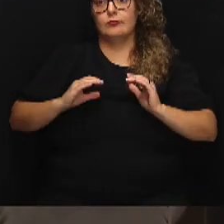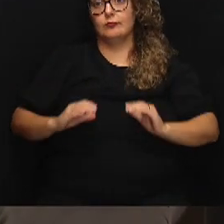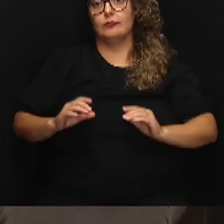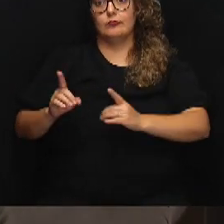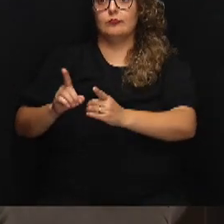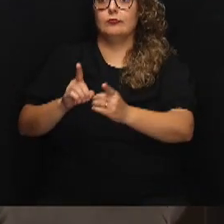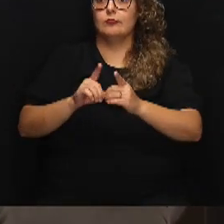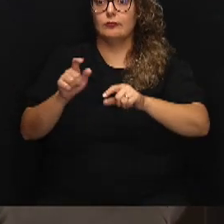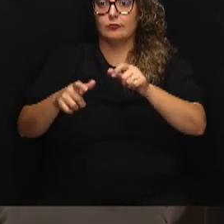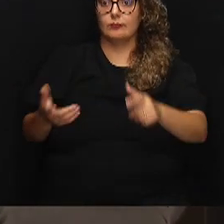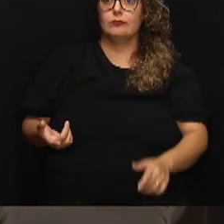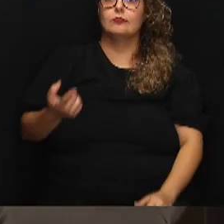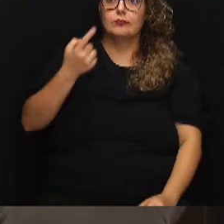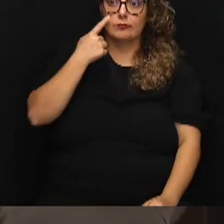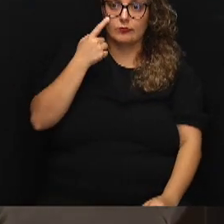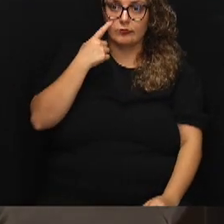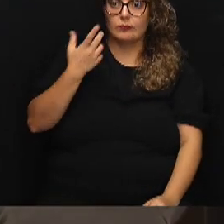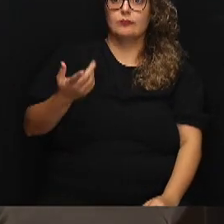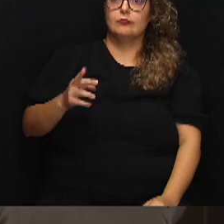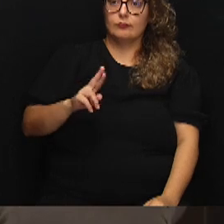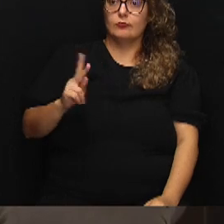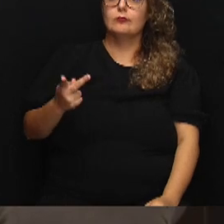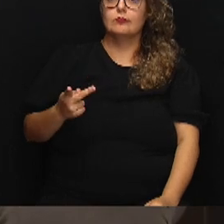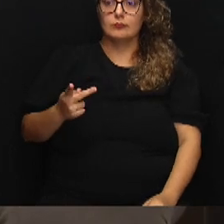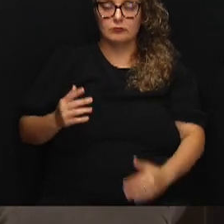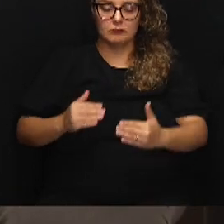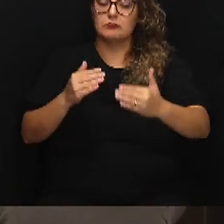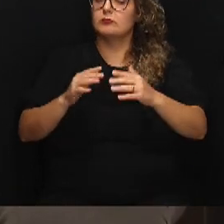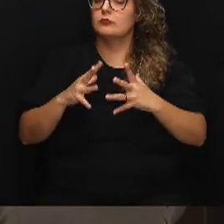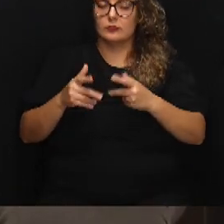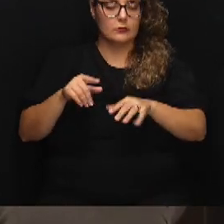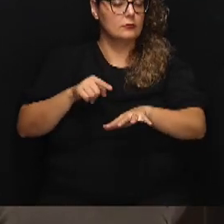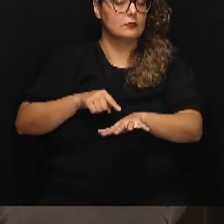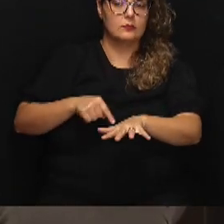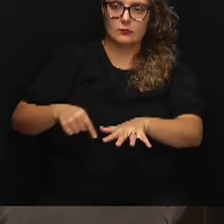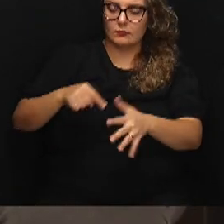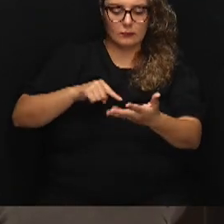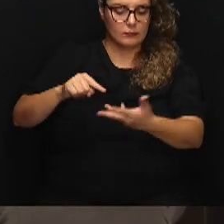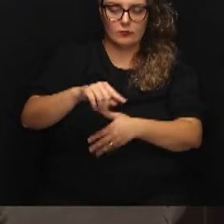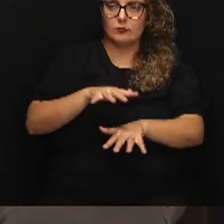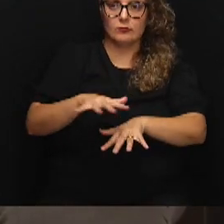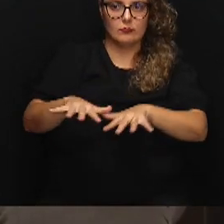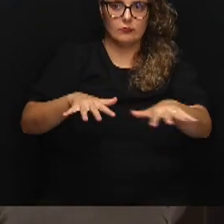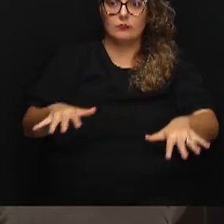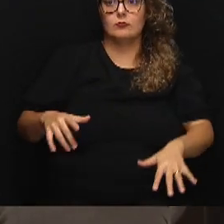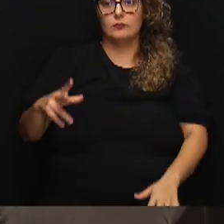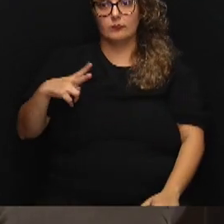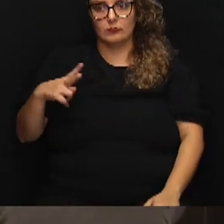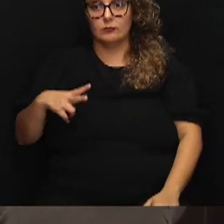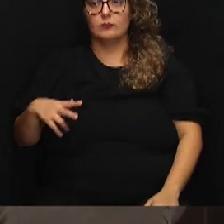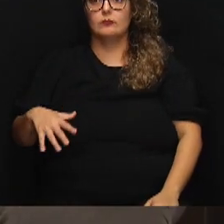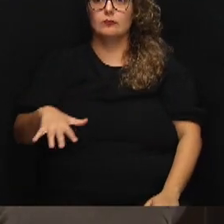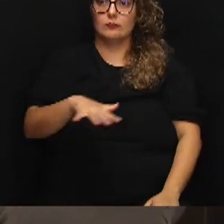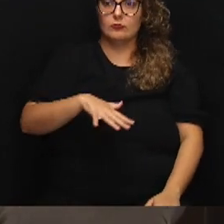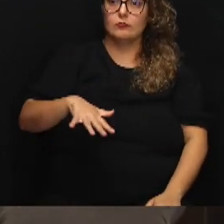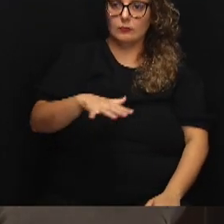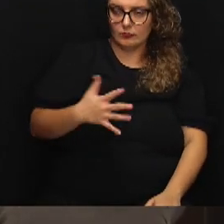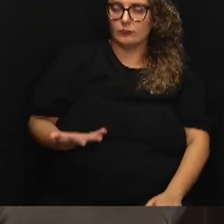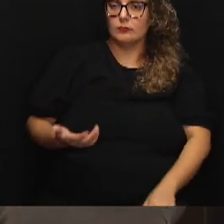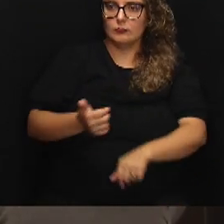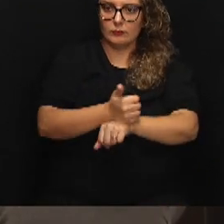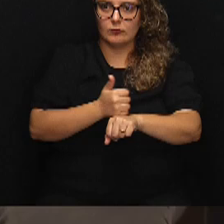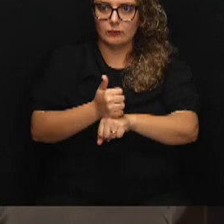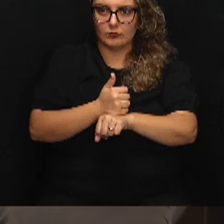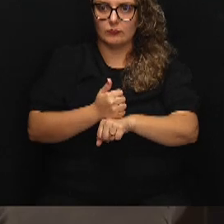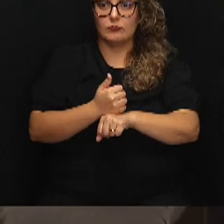pessoas. Mas eu vejo que a área de recursos humanos é muito promissora em todos os aspectos, seja ele pessoal, profissional e financeiro. Vai depender de cada um investir